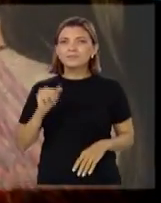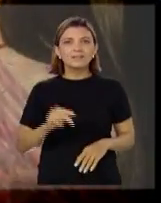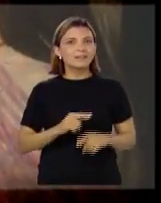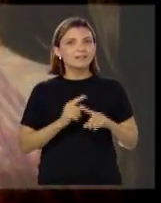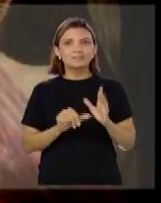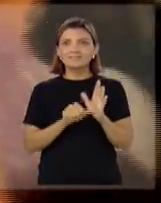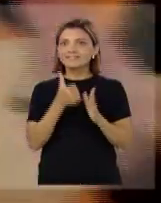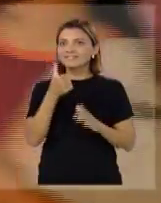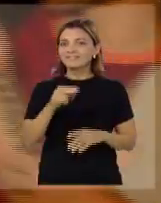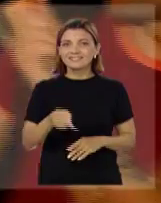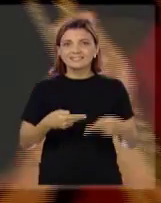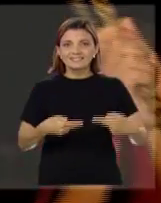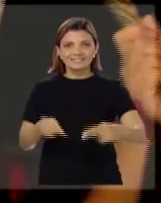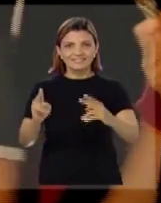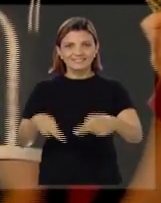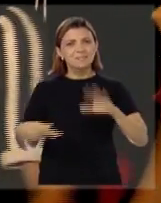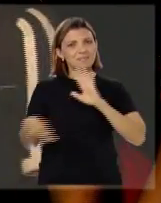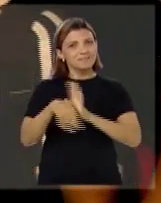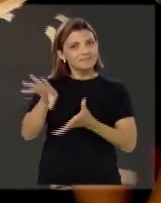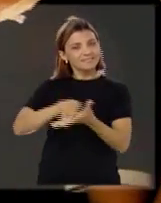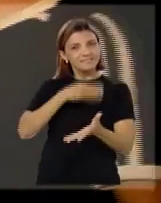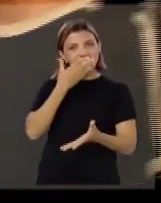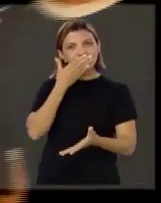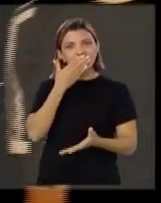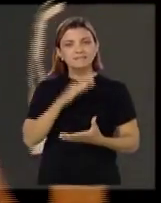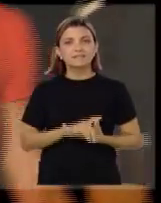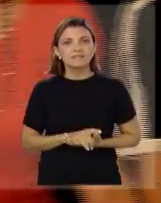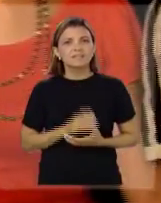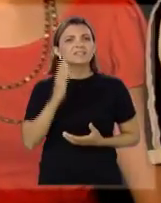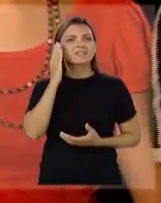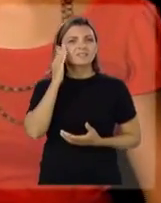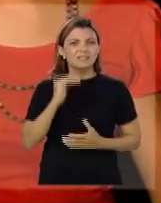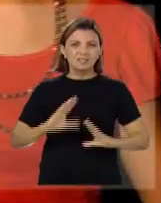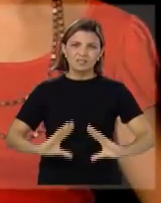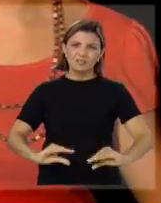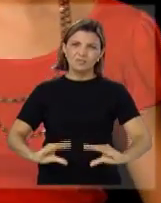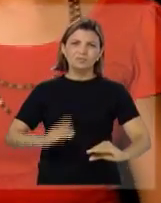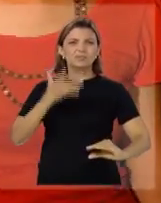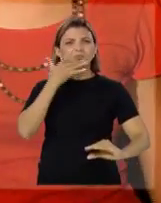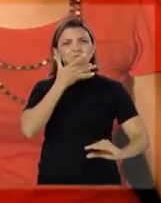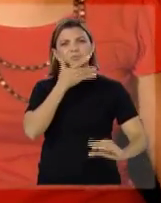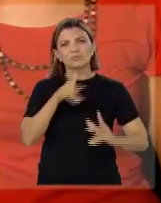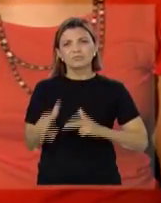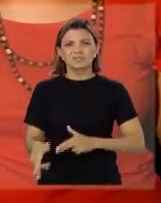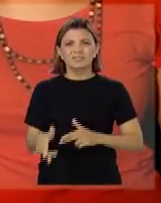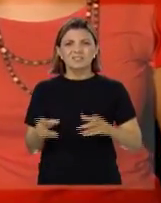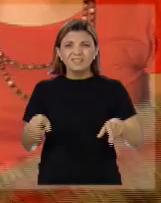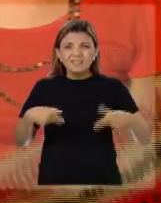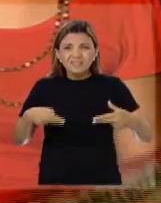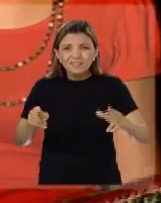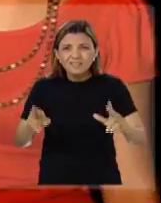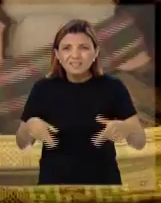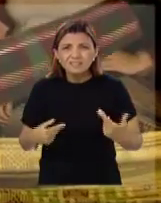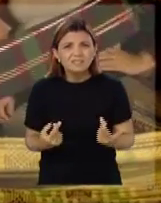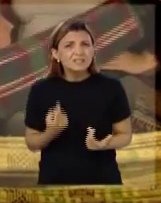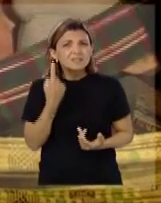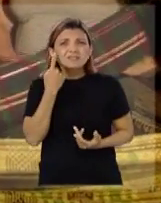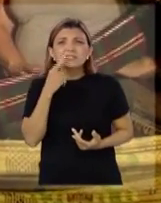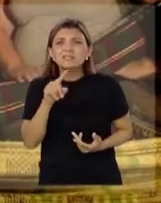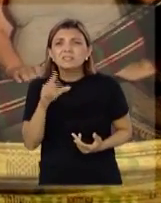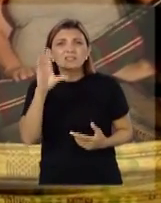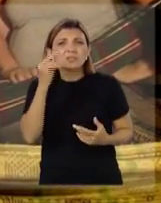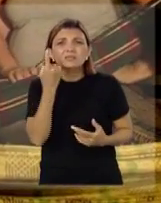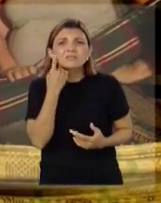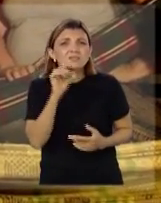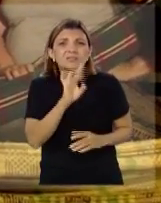dormir numa rede. É isso que eu chamo de verdadeiro programa de índio. Olha, eu até aceito o colchão no chão, mas rede? Marta, é uma